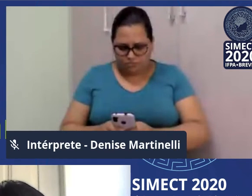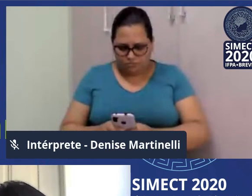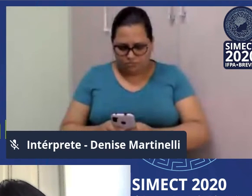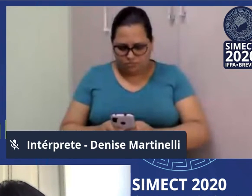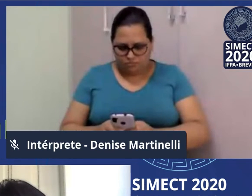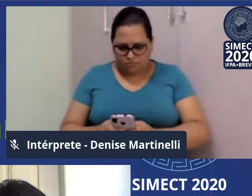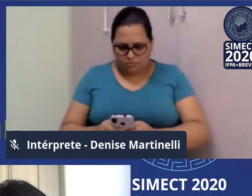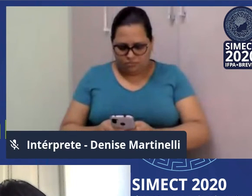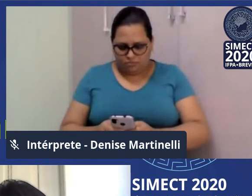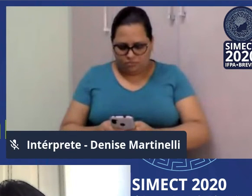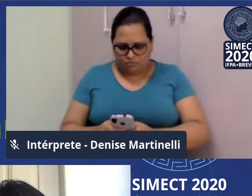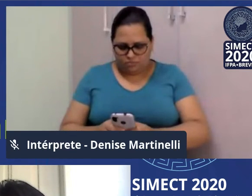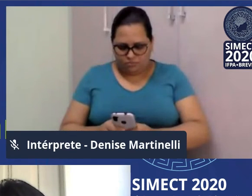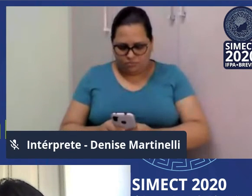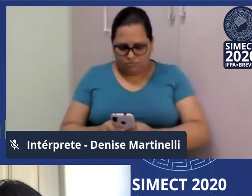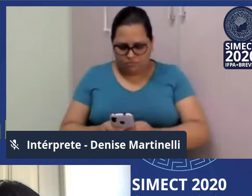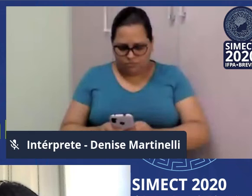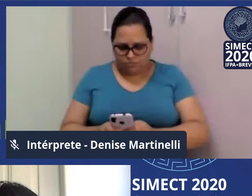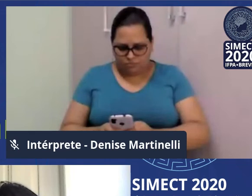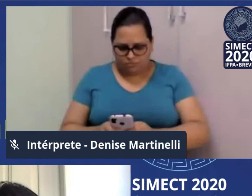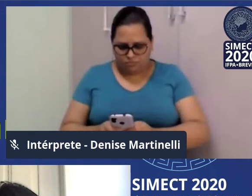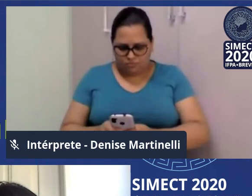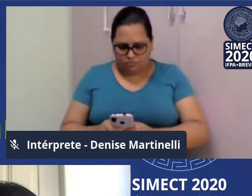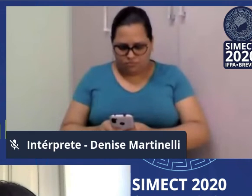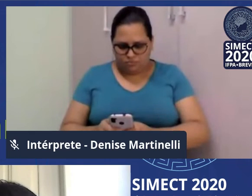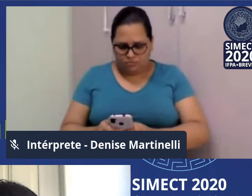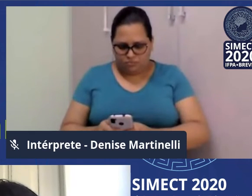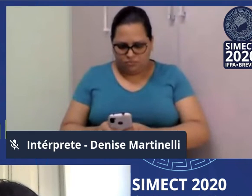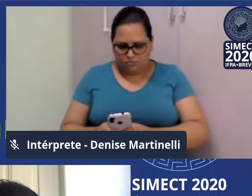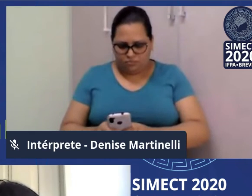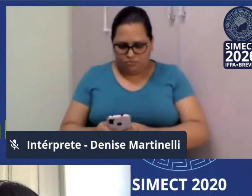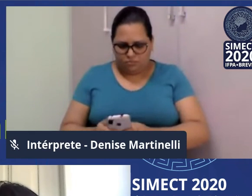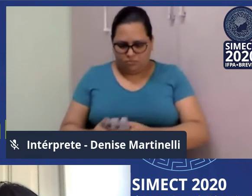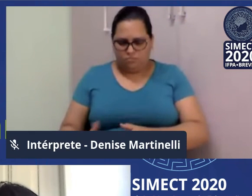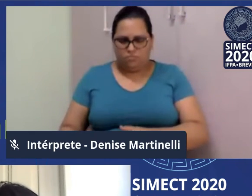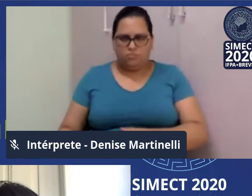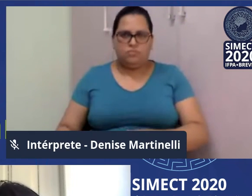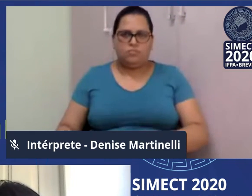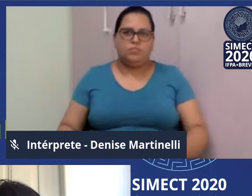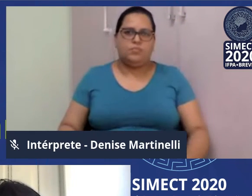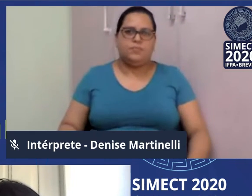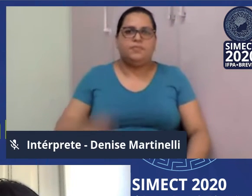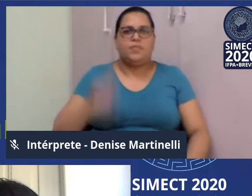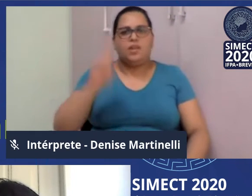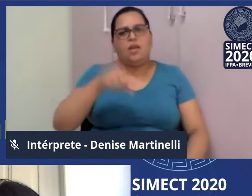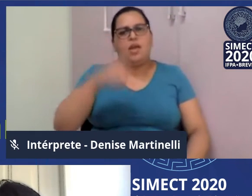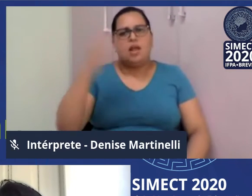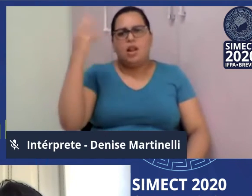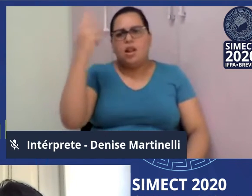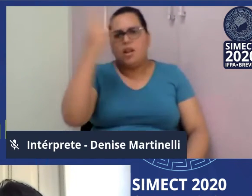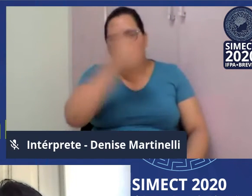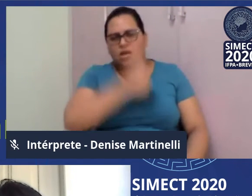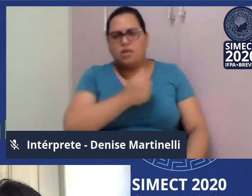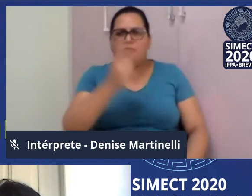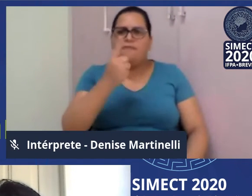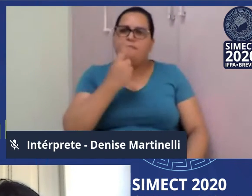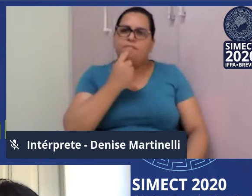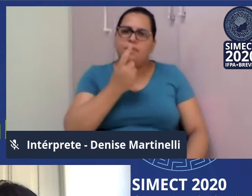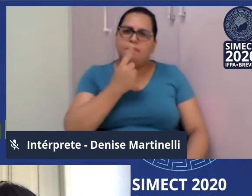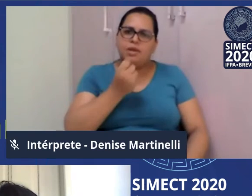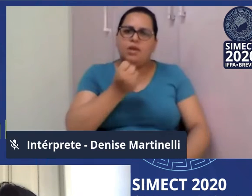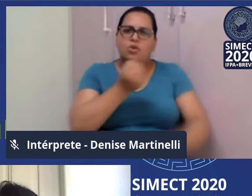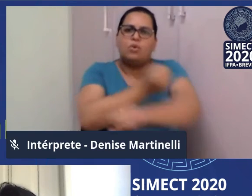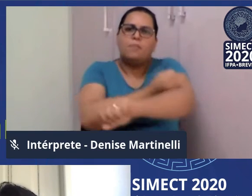ankeri. É uma espécie linda, ornamental, colorida, de vermelho com branco, mas a gente está fazendo a parte inicial, a